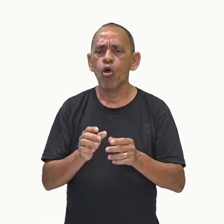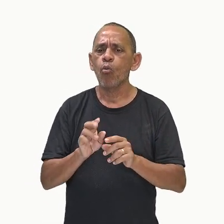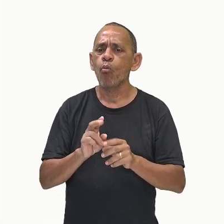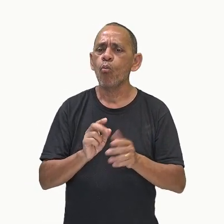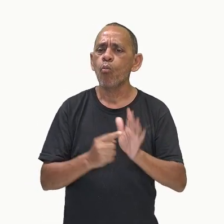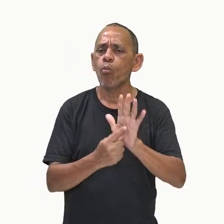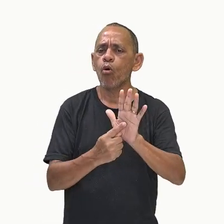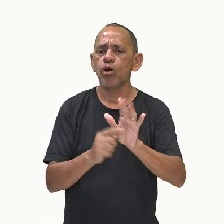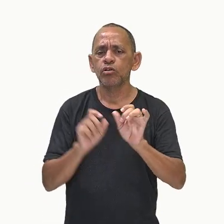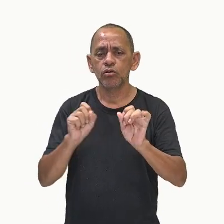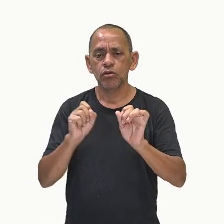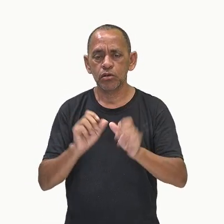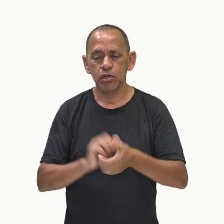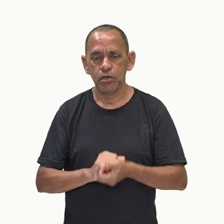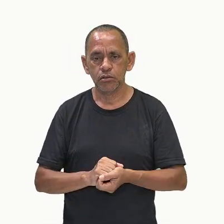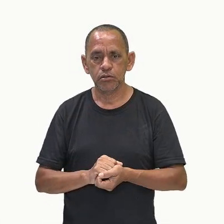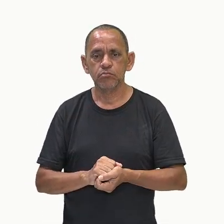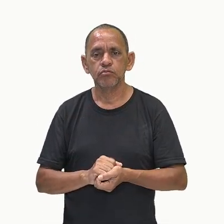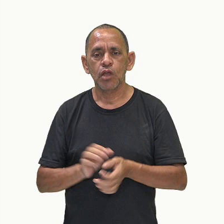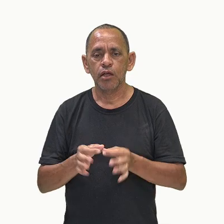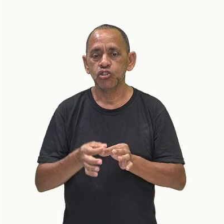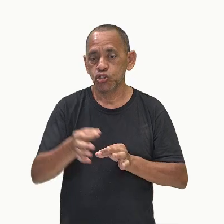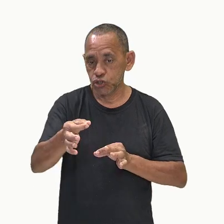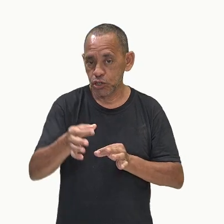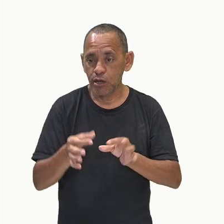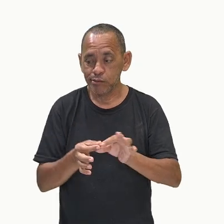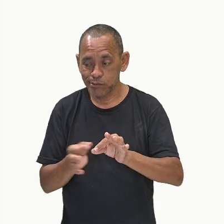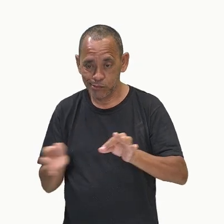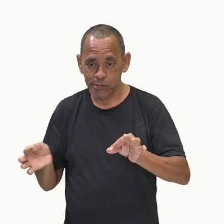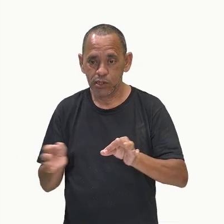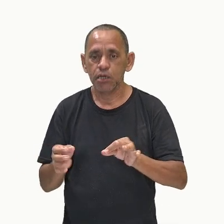e AB são os nossos pontos, certo?